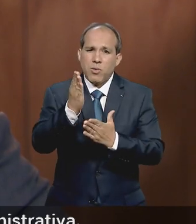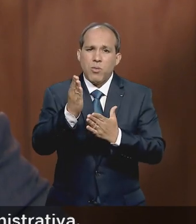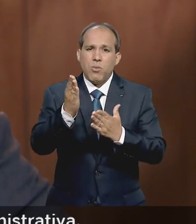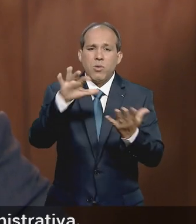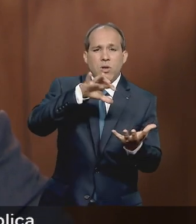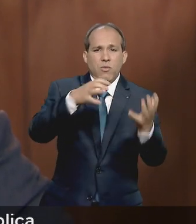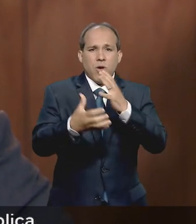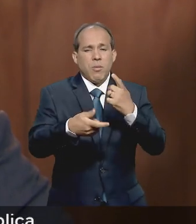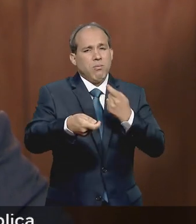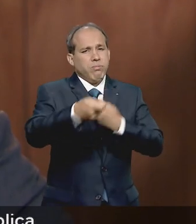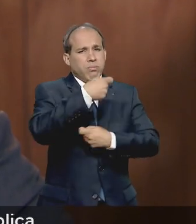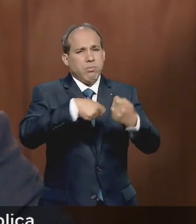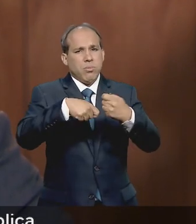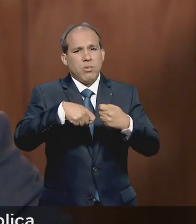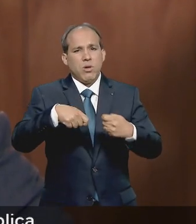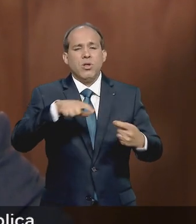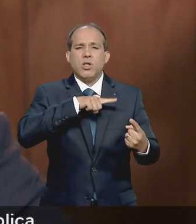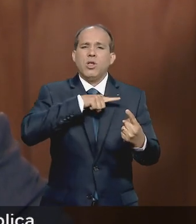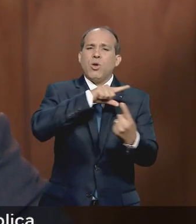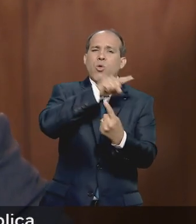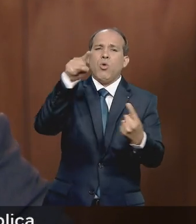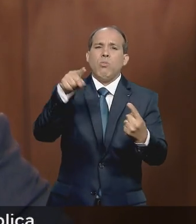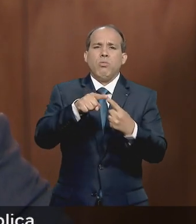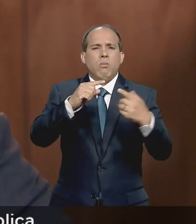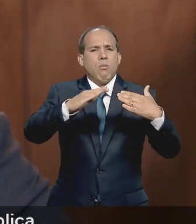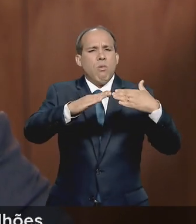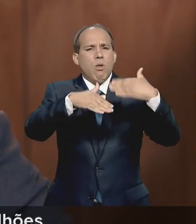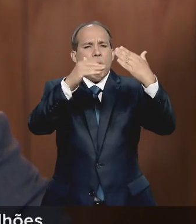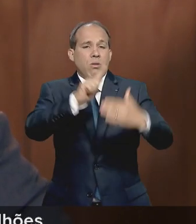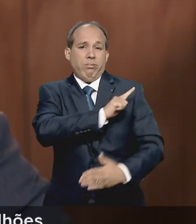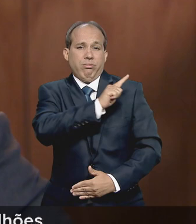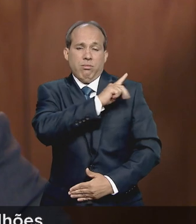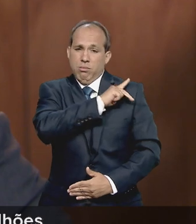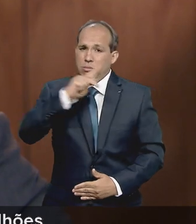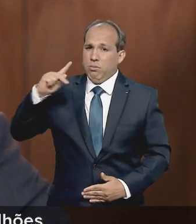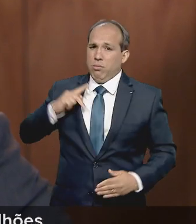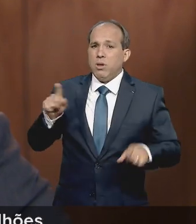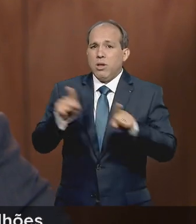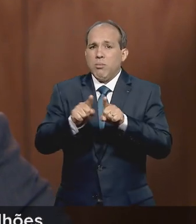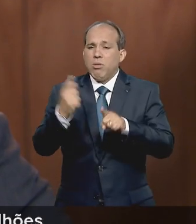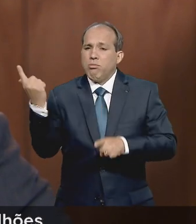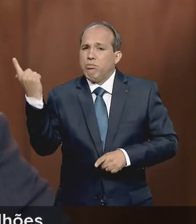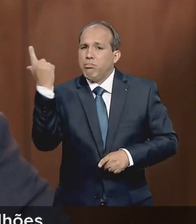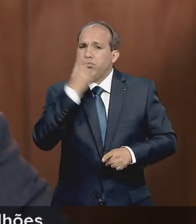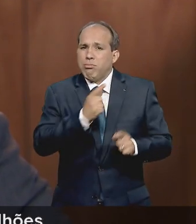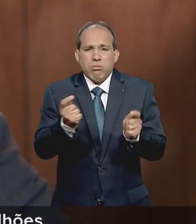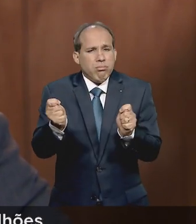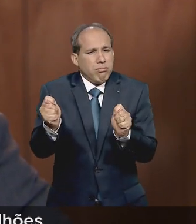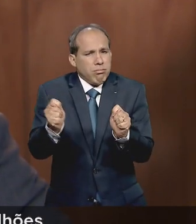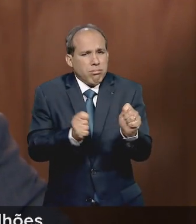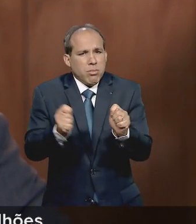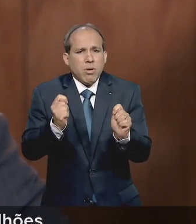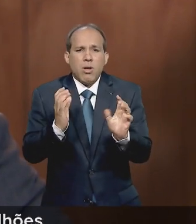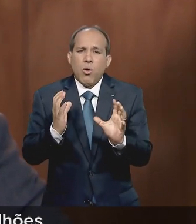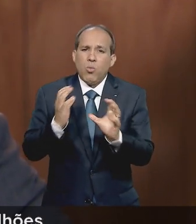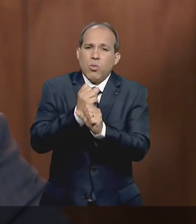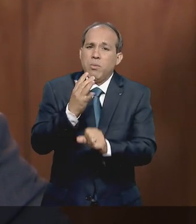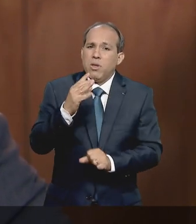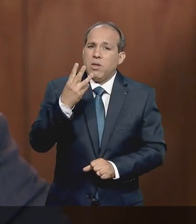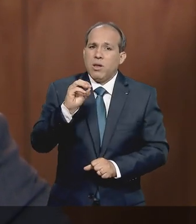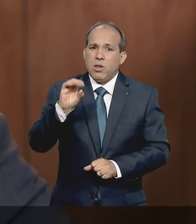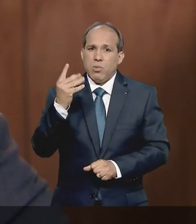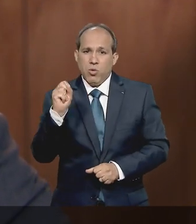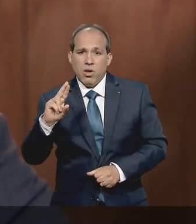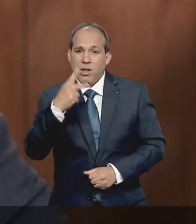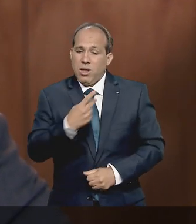administrativa que tem o objetivo de modernizar a gestão pública e resultará em economia de cerca de 300 milhões de reais